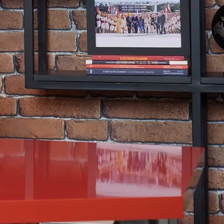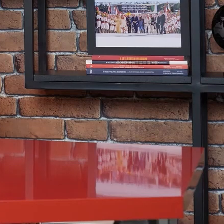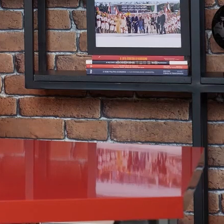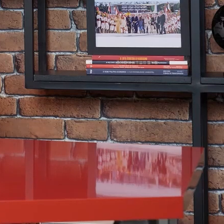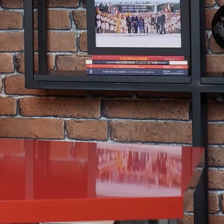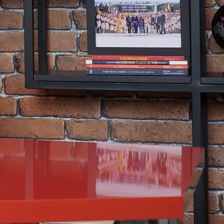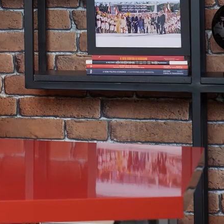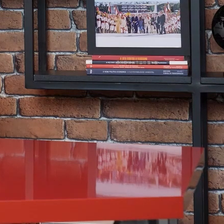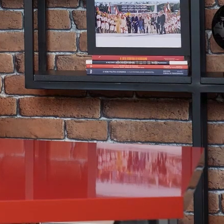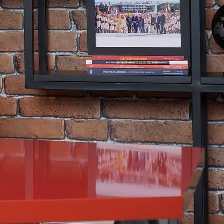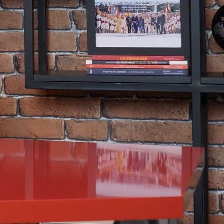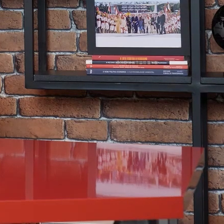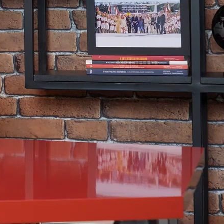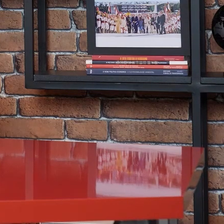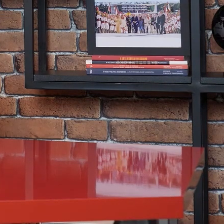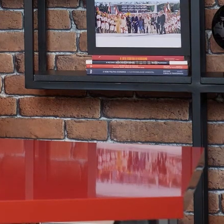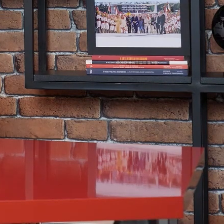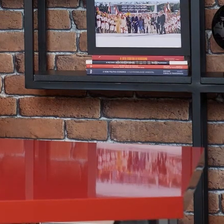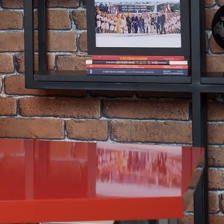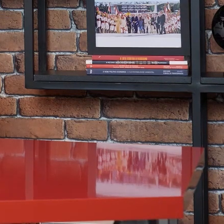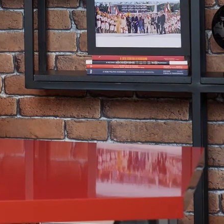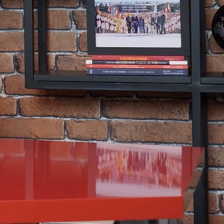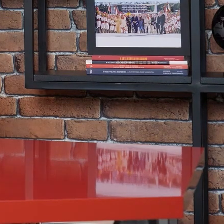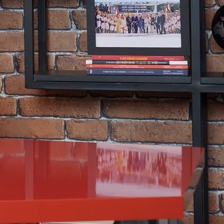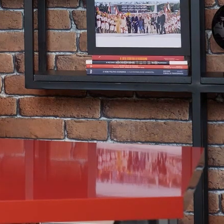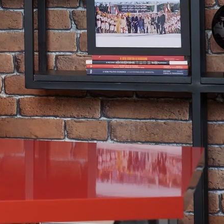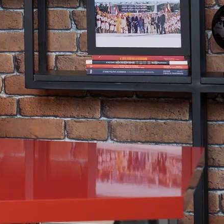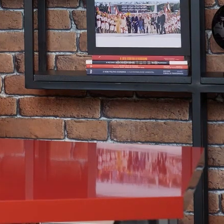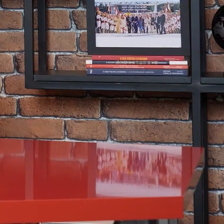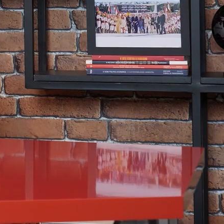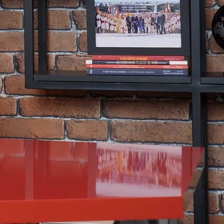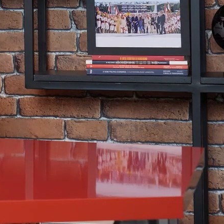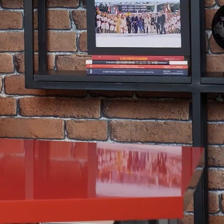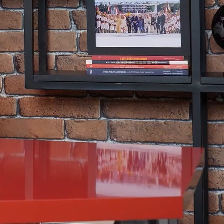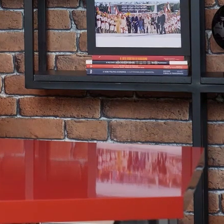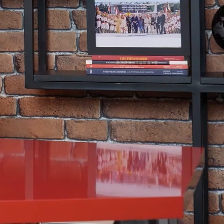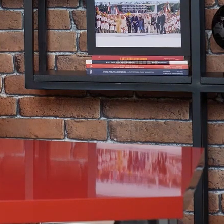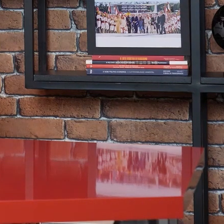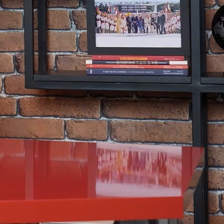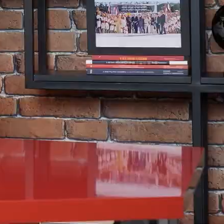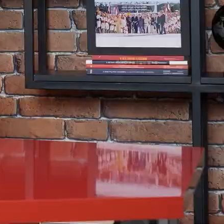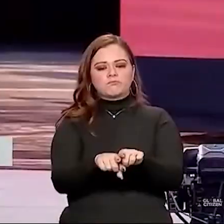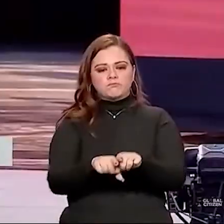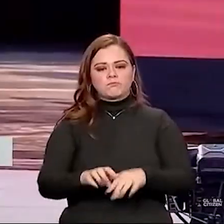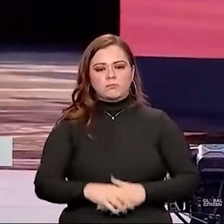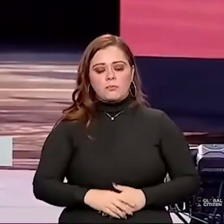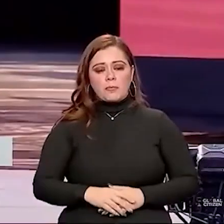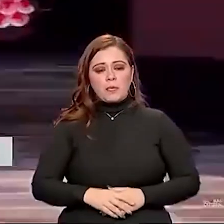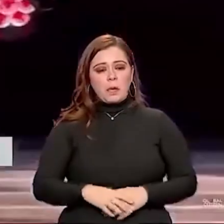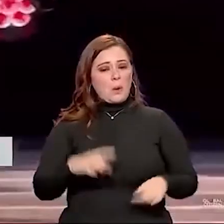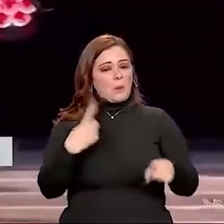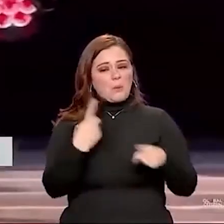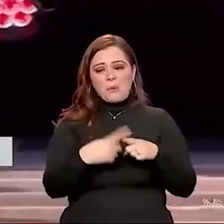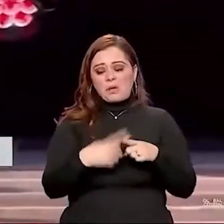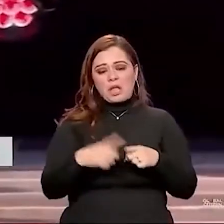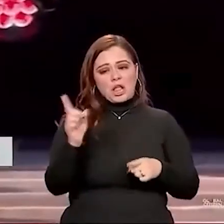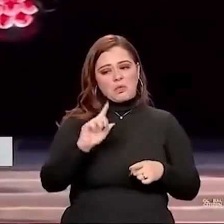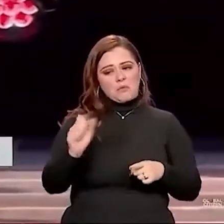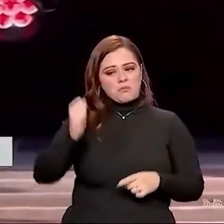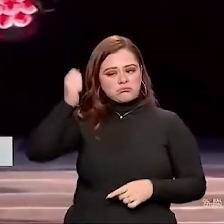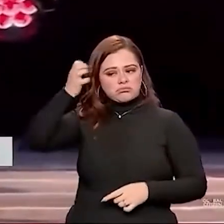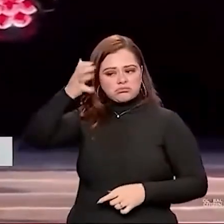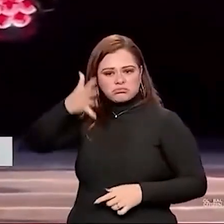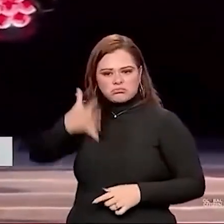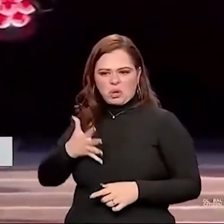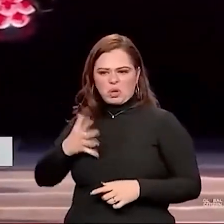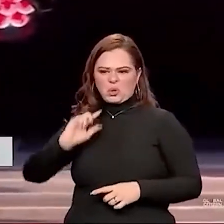bastante aplaudido, principalmente quando responsabilizou os países ricos pela crise climática. Porque não foi o povo africano